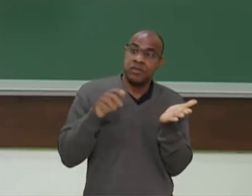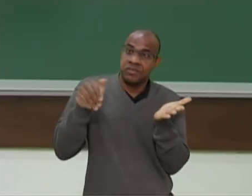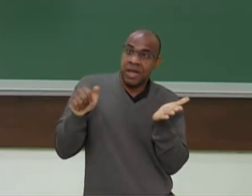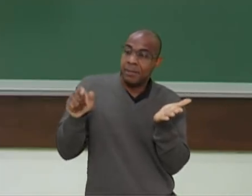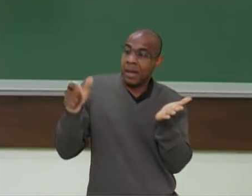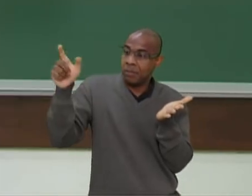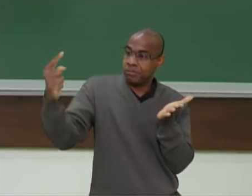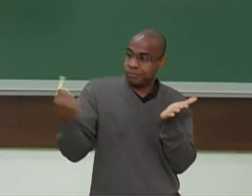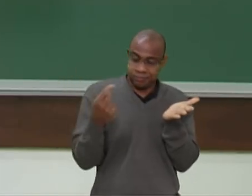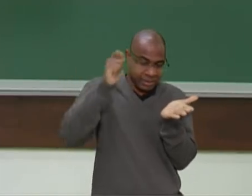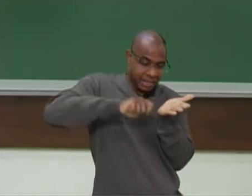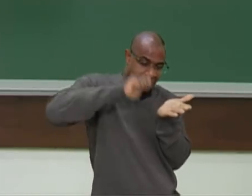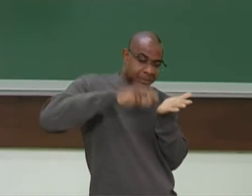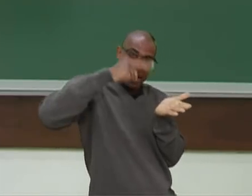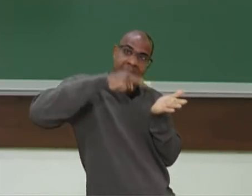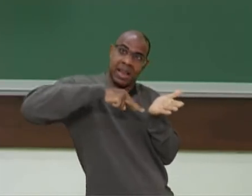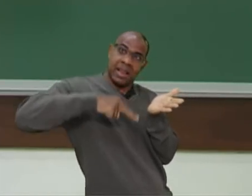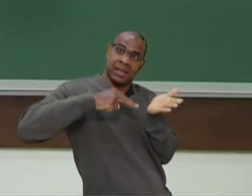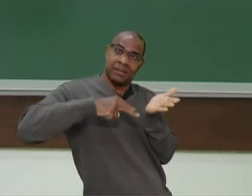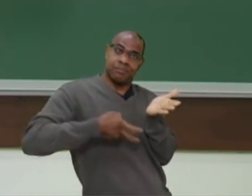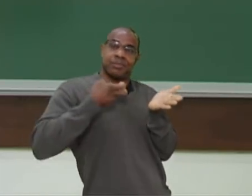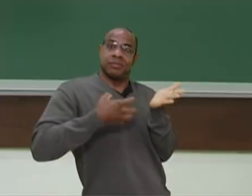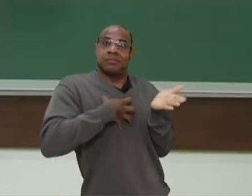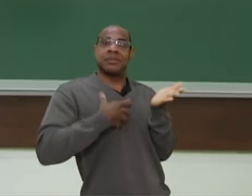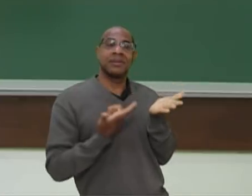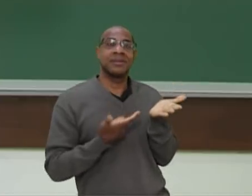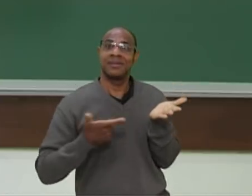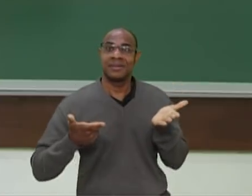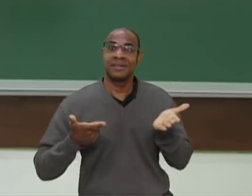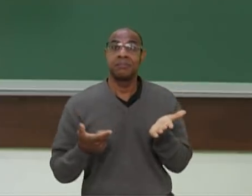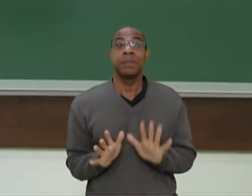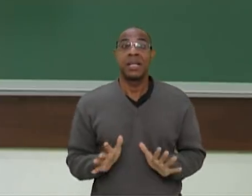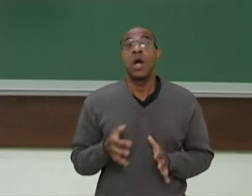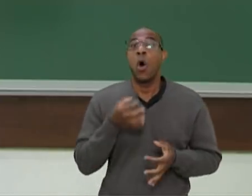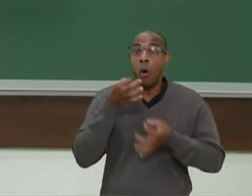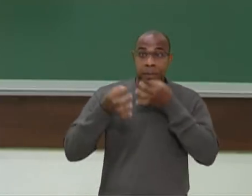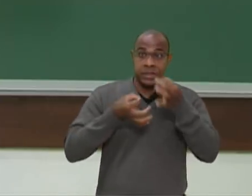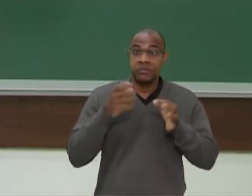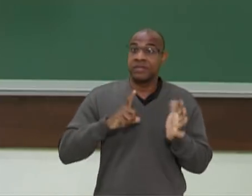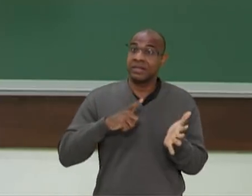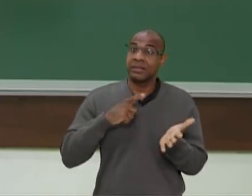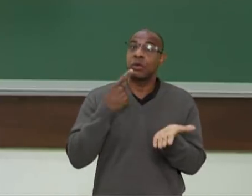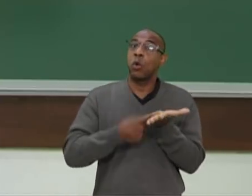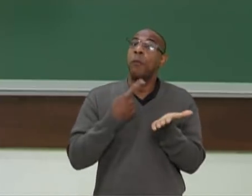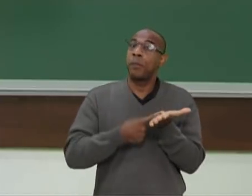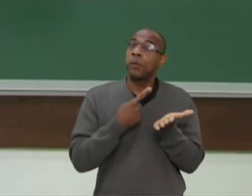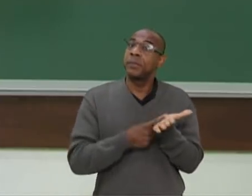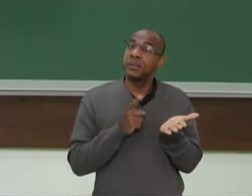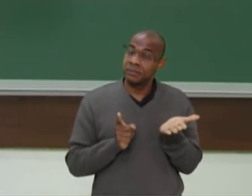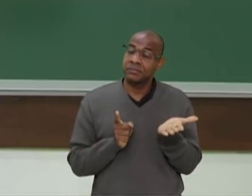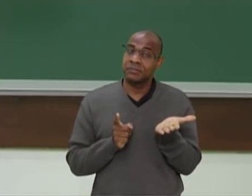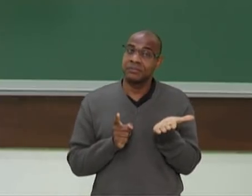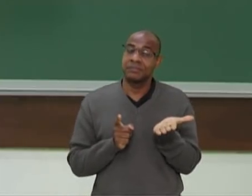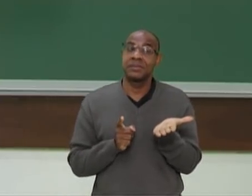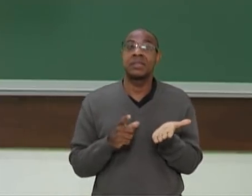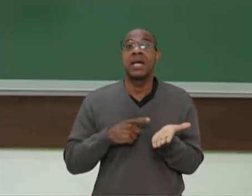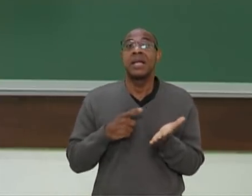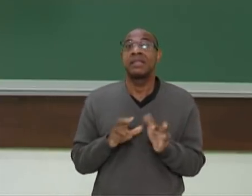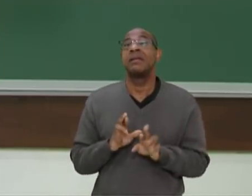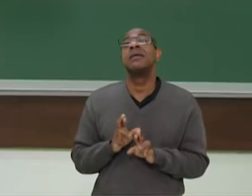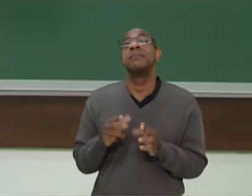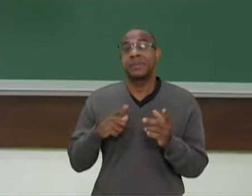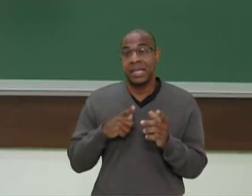interlocutor. Já o artigo de opinião, ele já tem esse compromisso. Então, existe essa